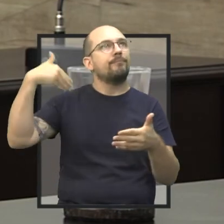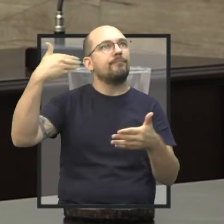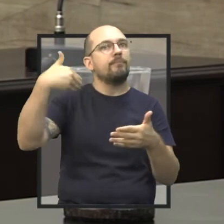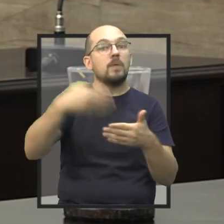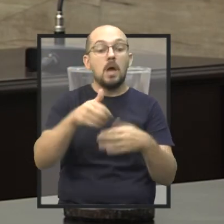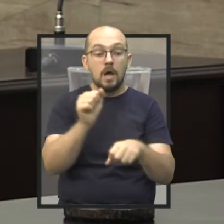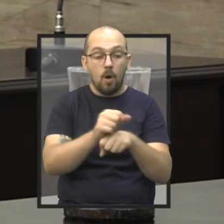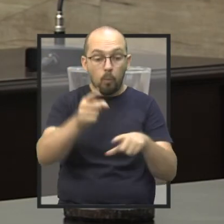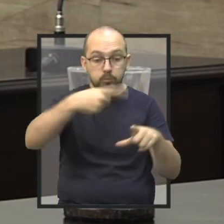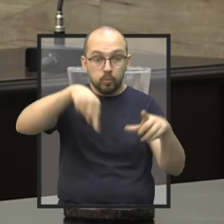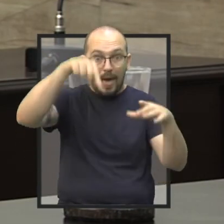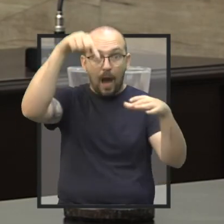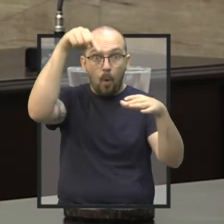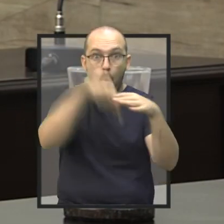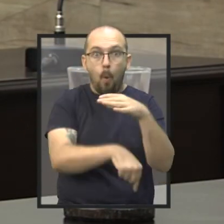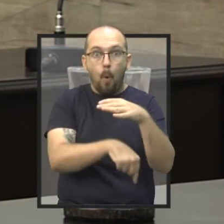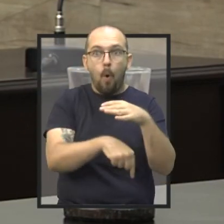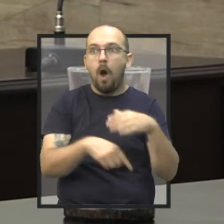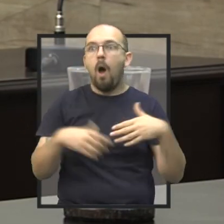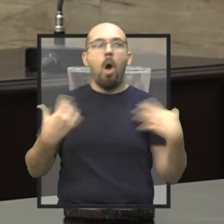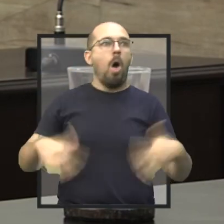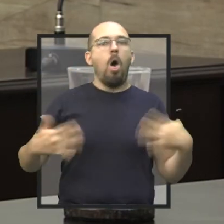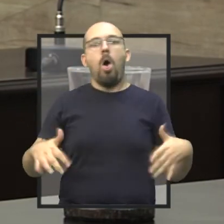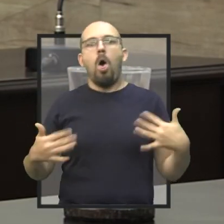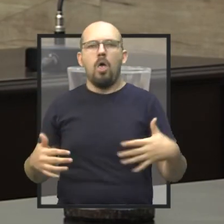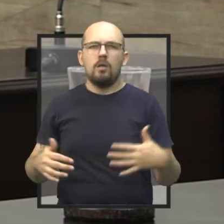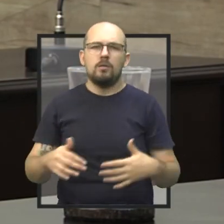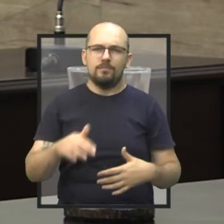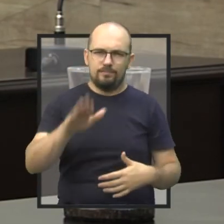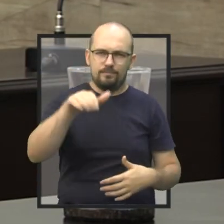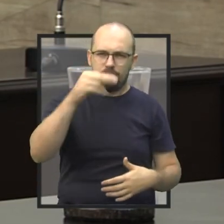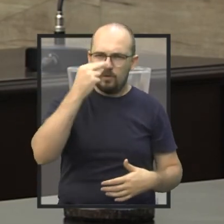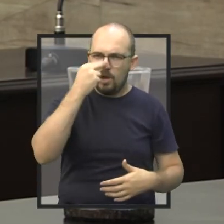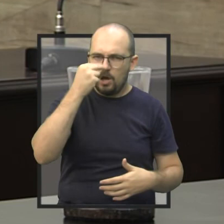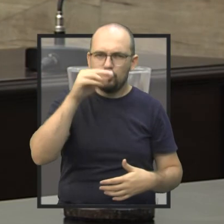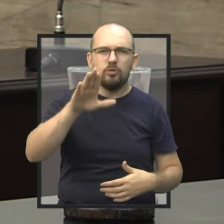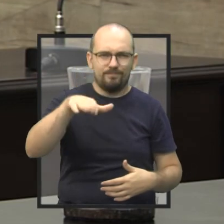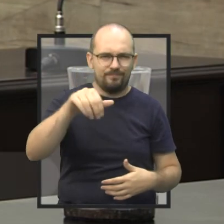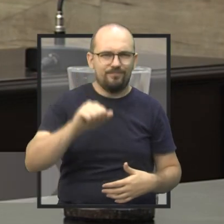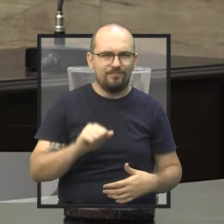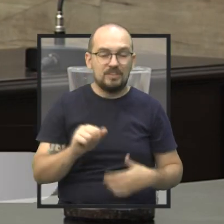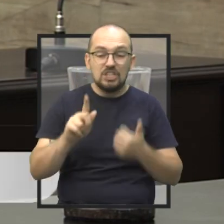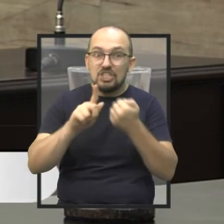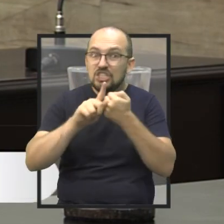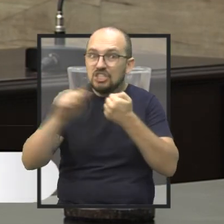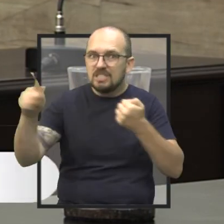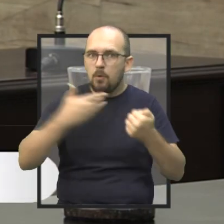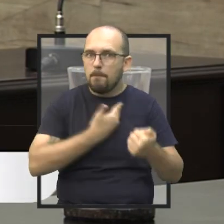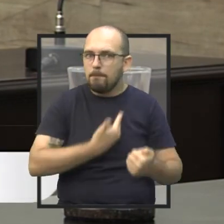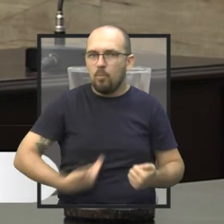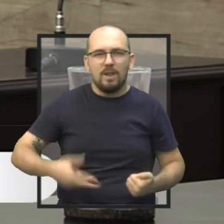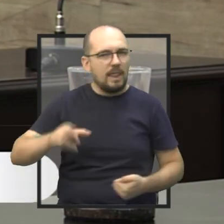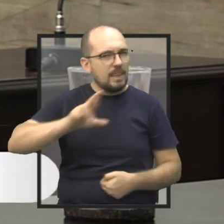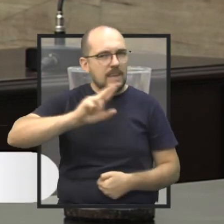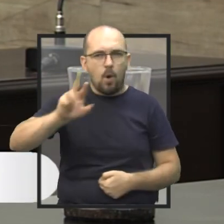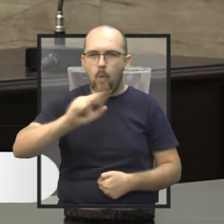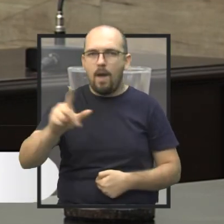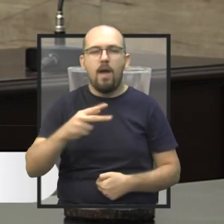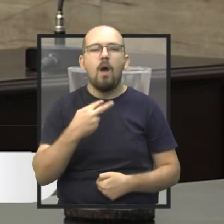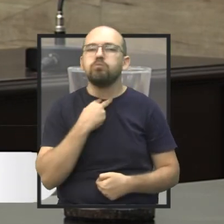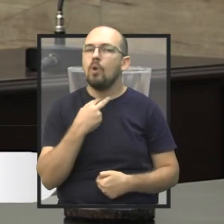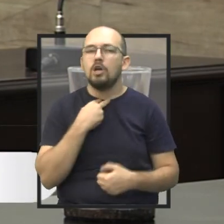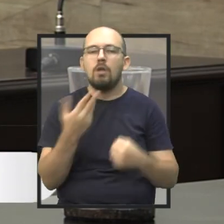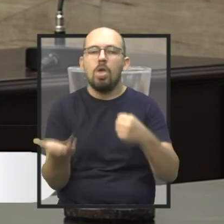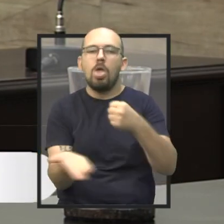ver, de repente, a medida mais paliativa que vai tomar. Ângelo, assim, Gestão pública não se faz no amadorismo, não